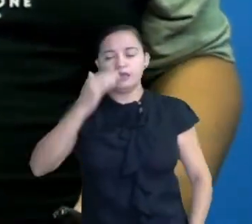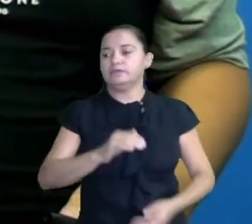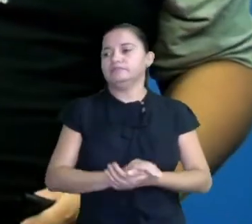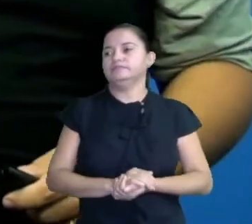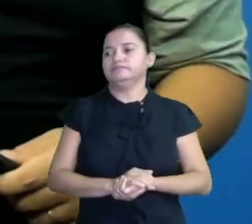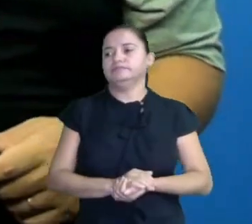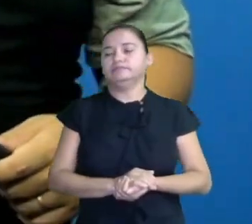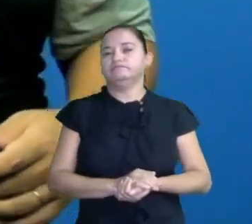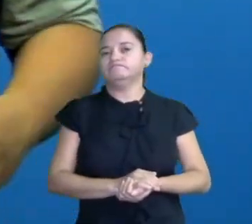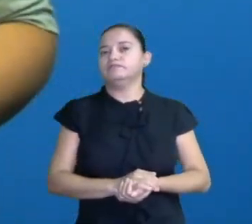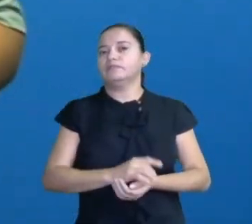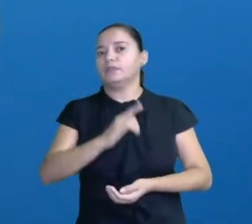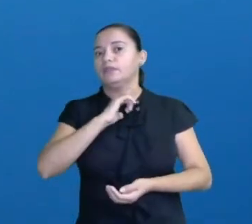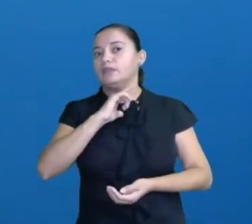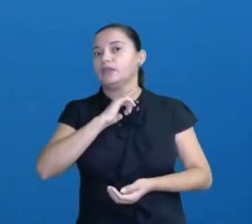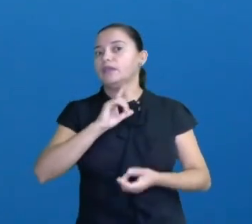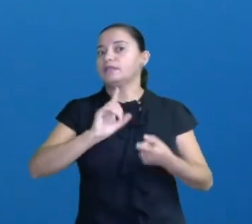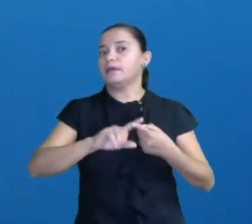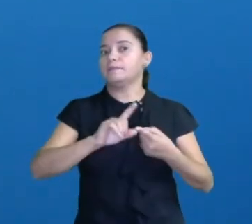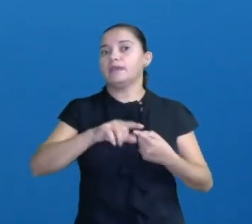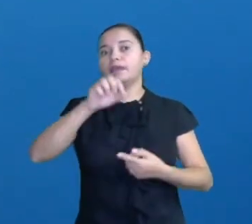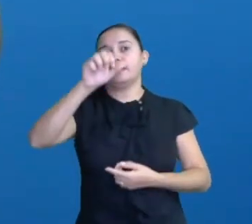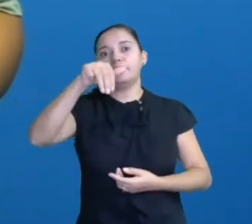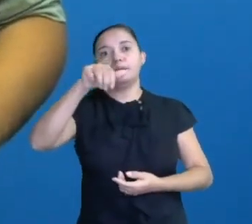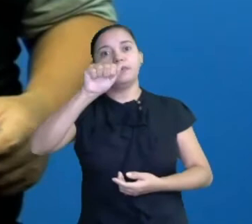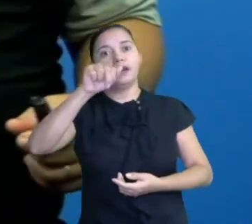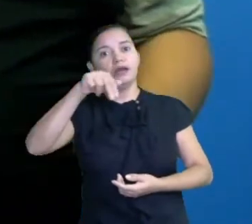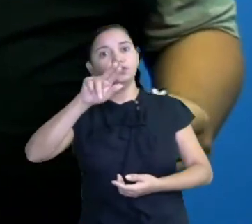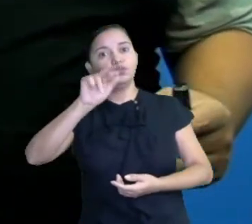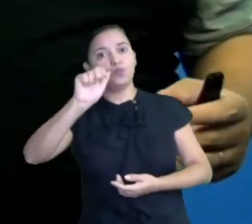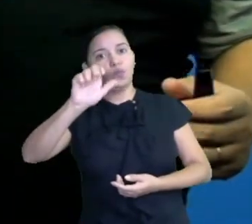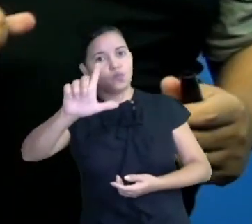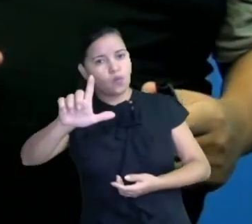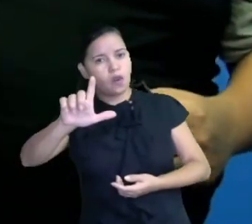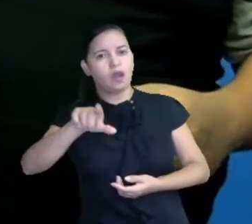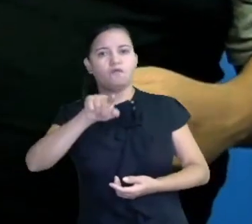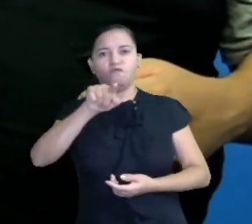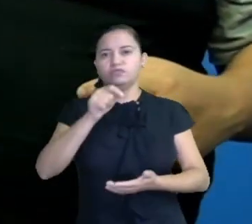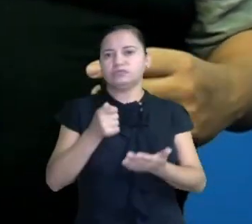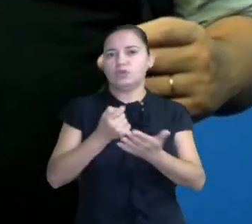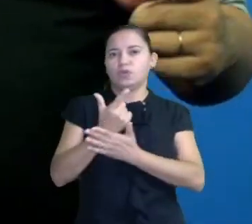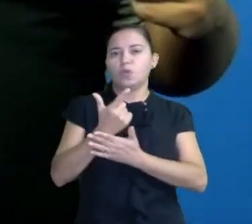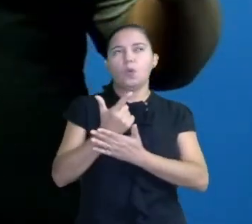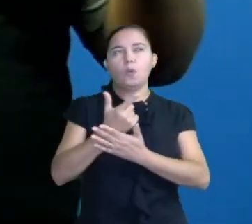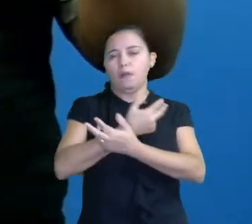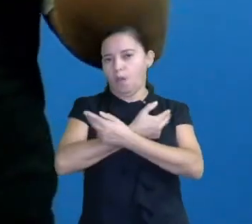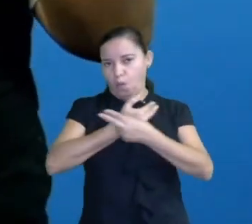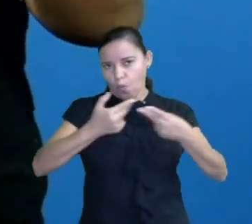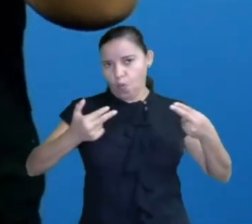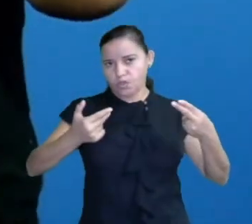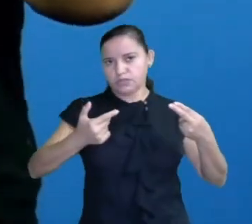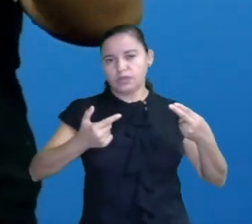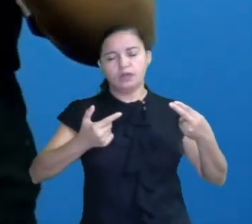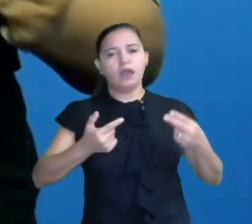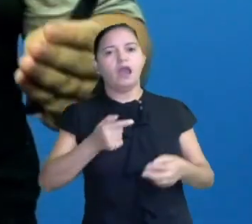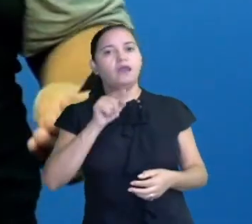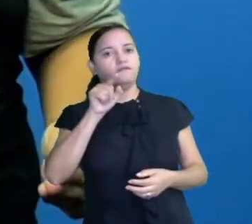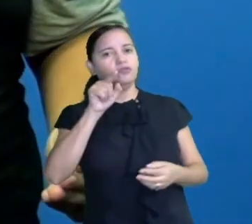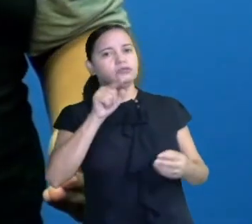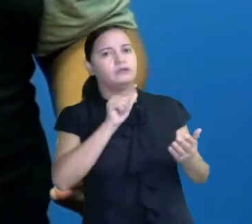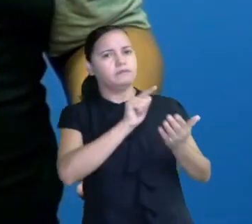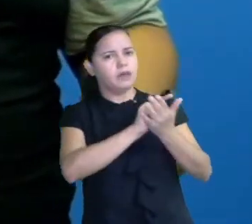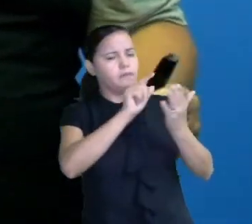implícito, um manual de instruções. Isso mesmo. Quando você compra um produto, alguma coisa, ele tem que ser